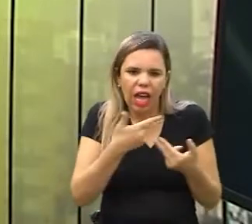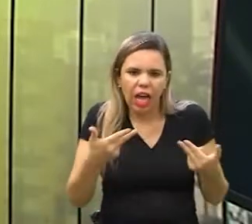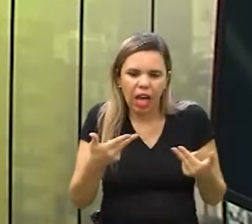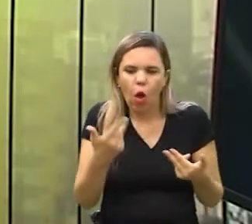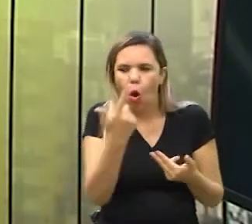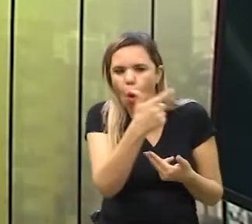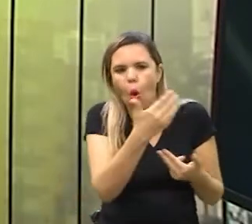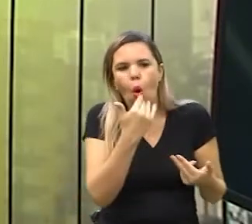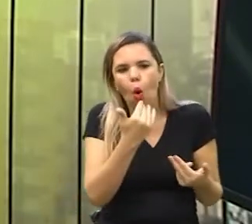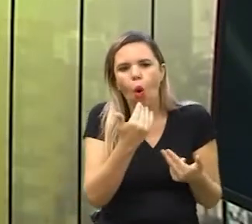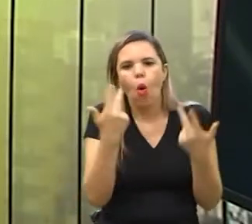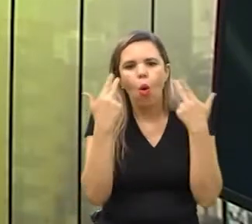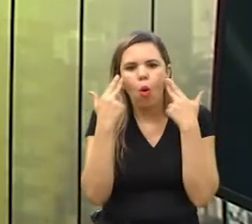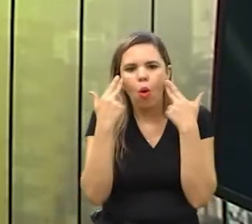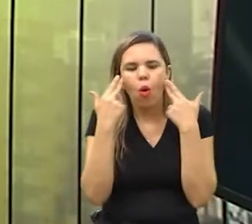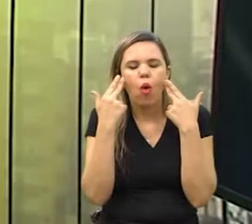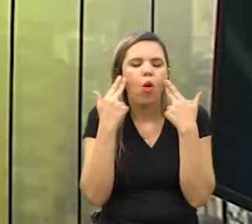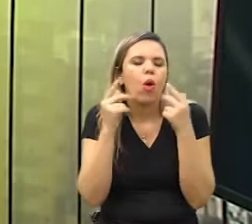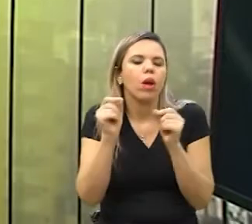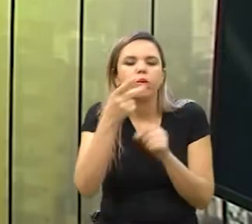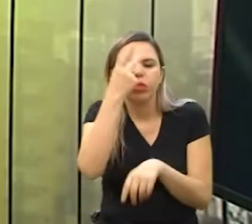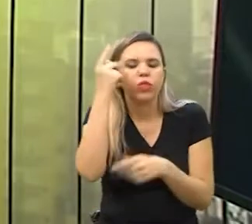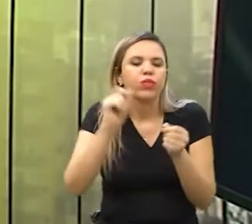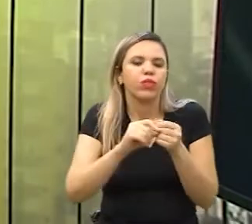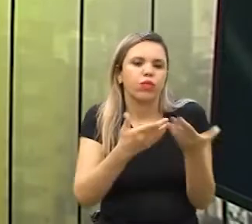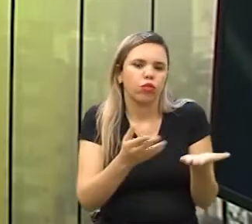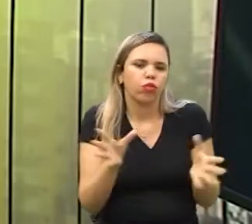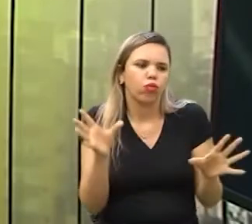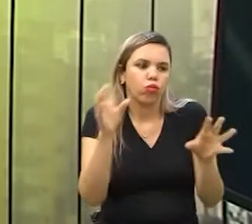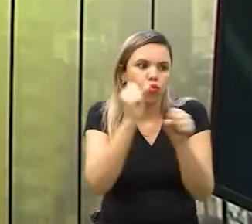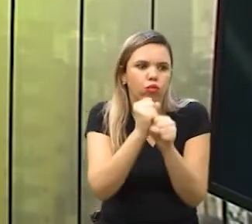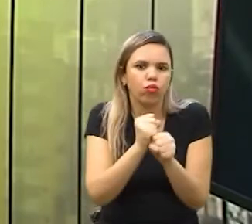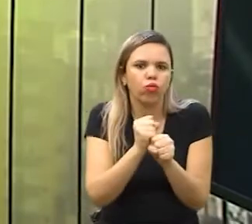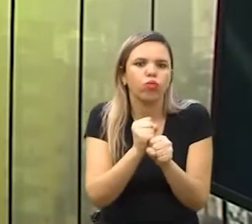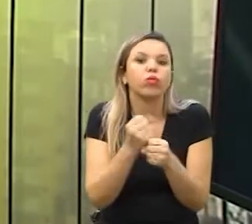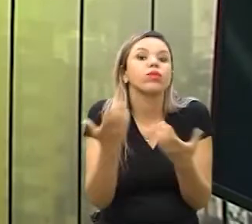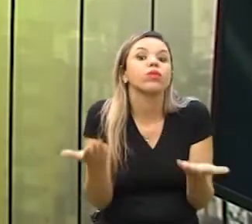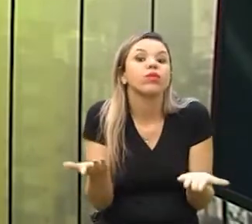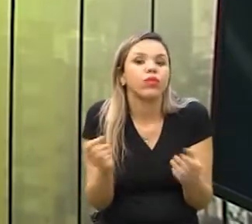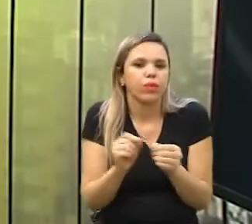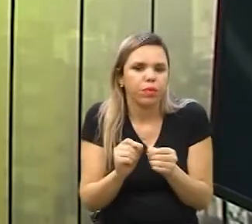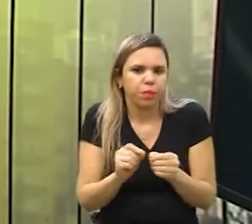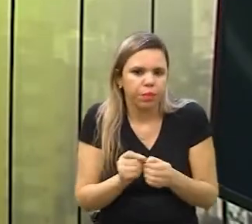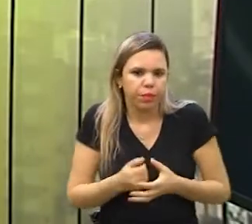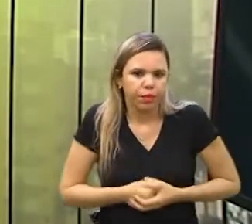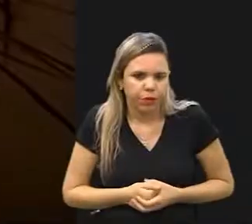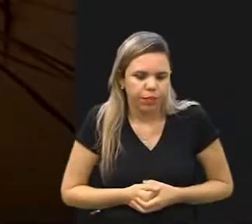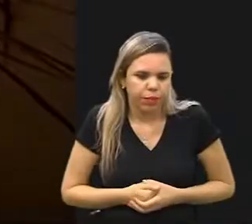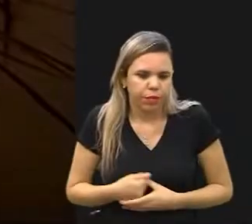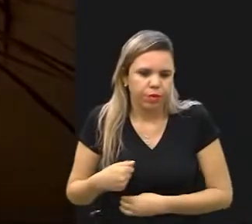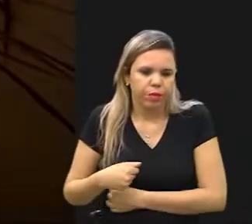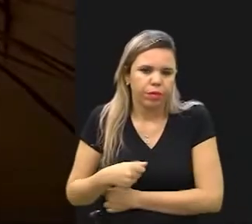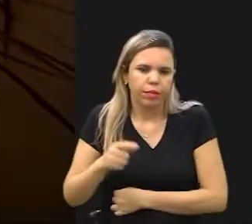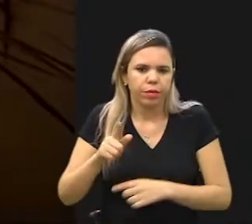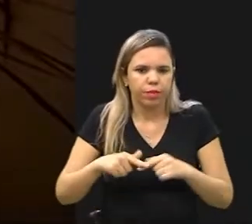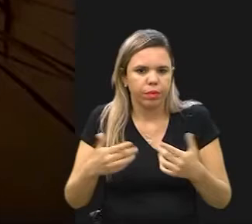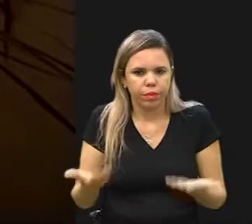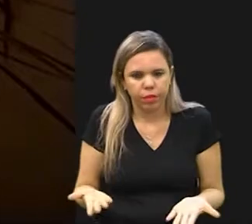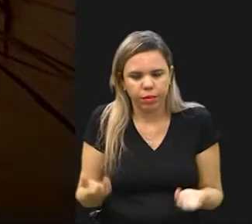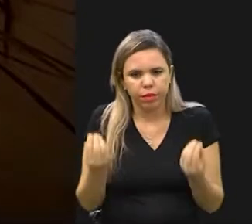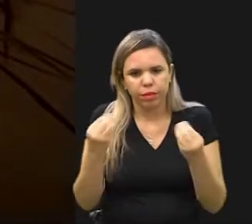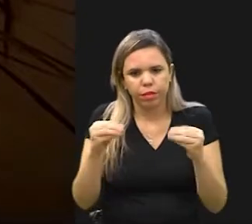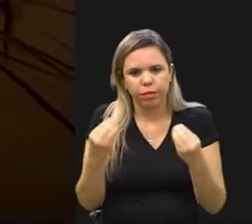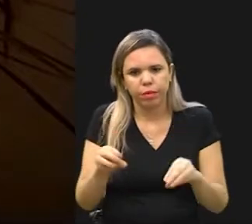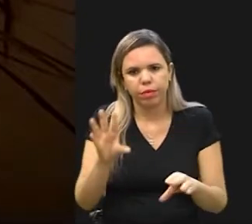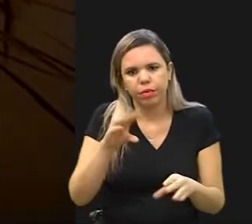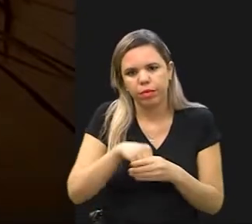um resto de um outro tipo de alimento orgânico, o que essa pessoa faz? Ela junta tudo e aí, faz o que com isso? Aí esse material você